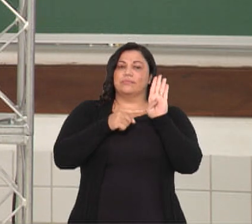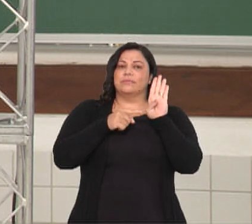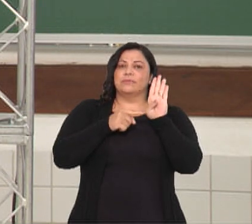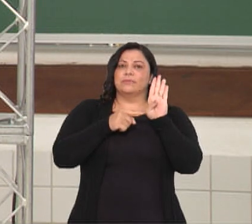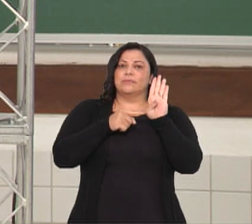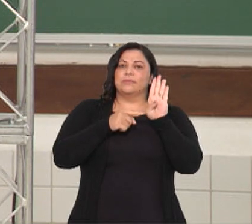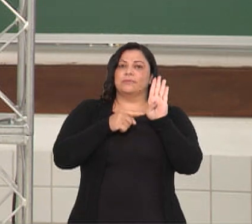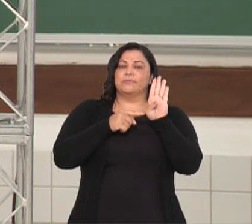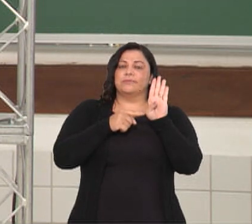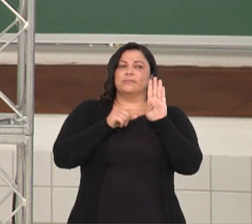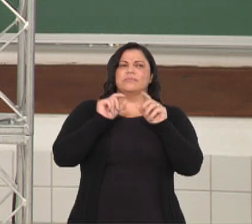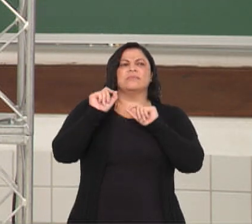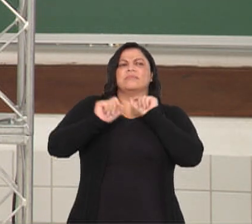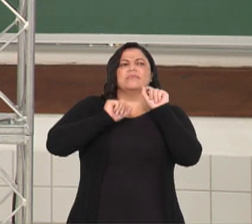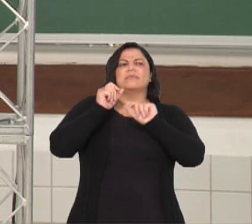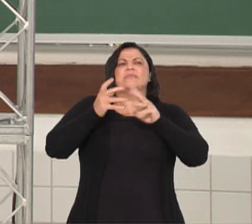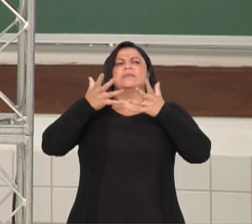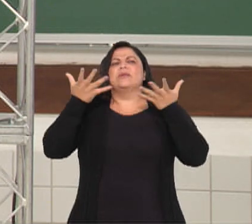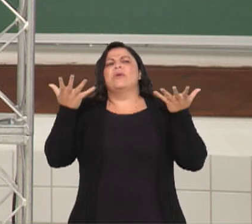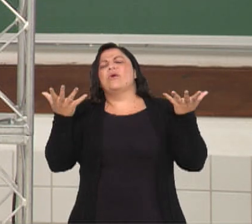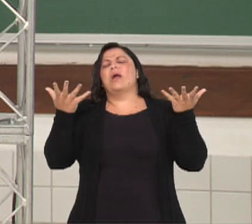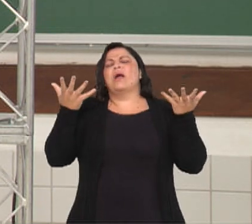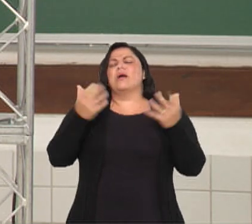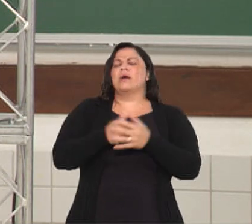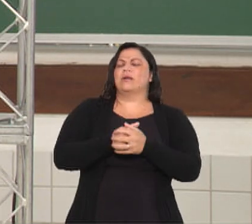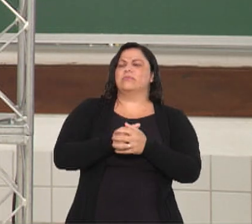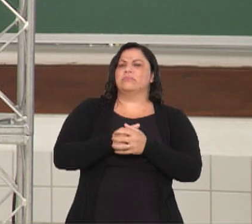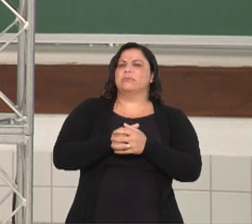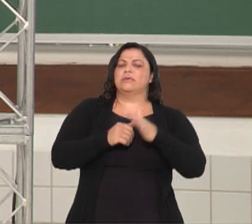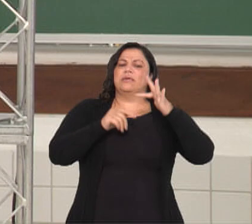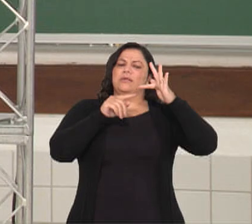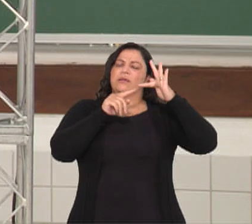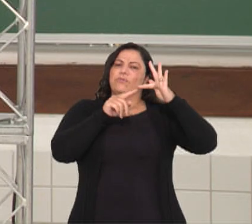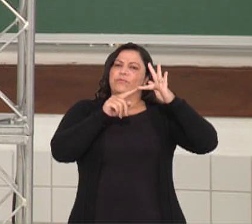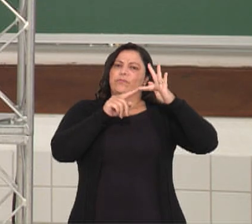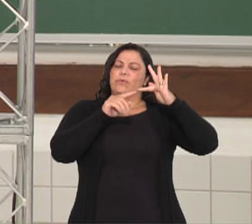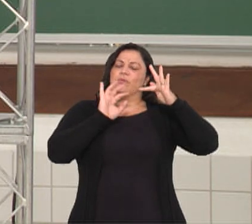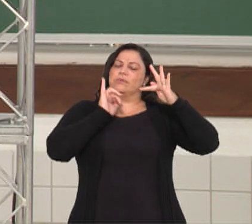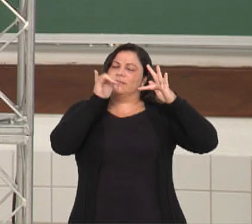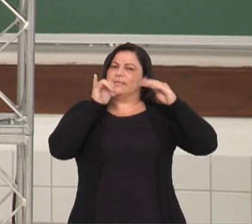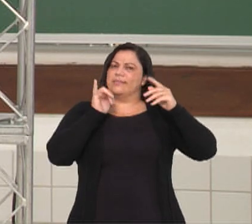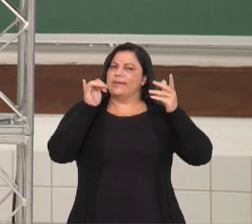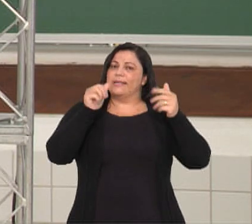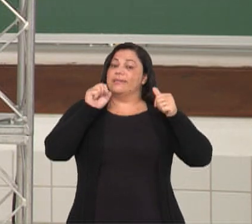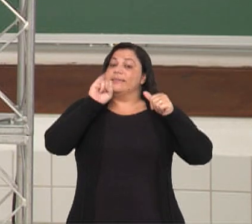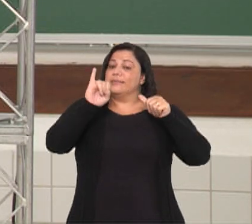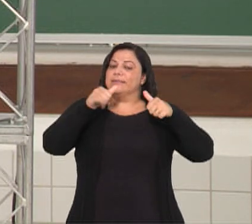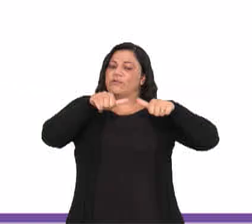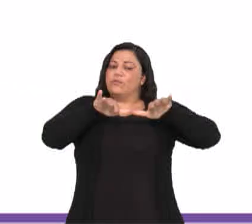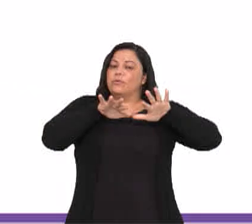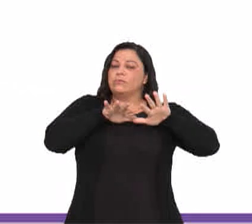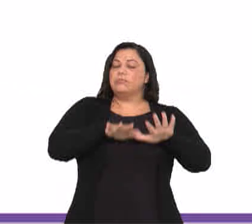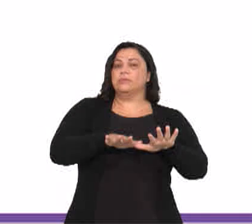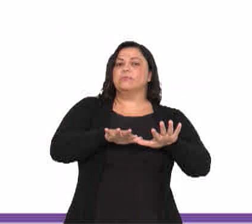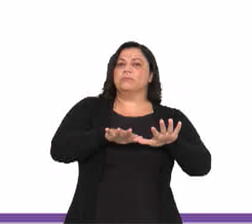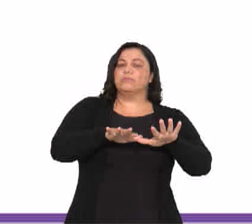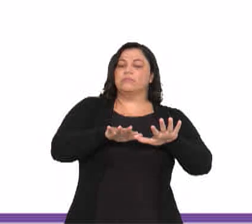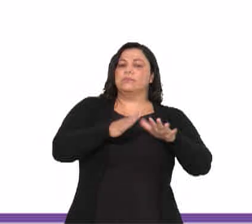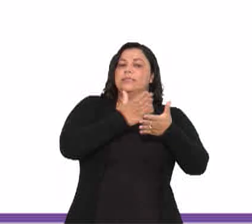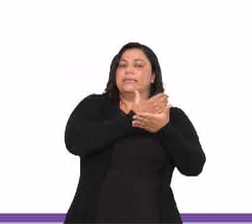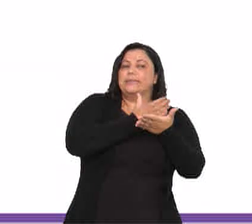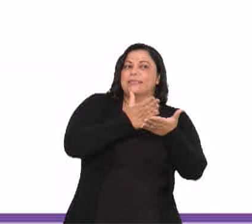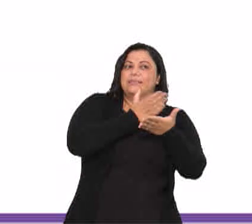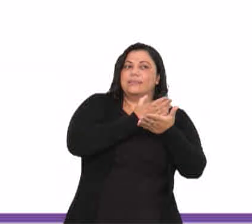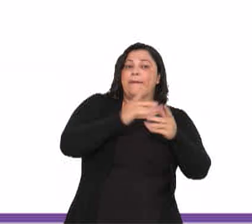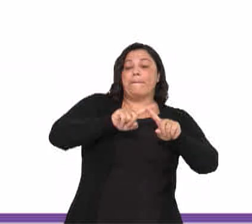que ocorrerá com o valor da força elétrica, caso forem mantidas as cargas iniciais, mas